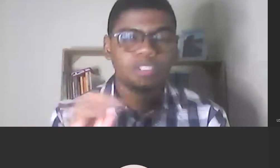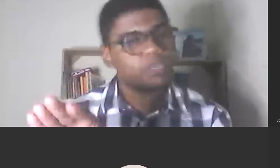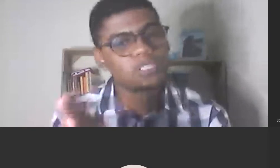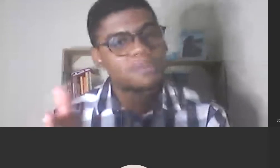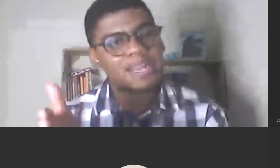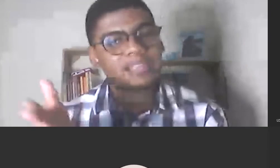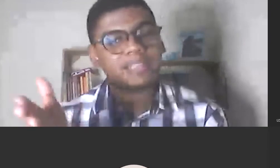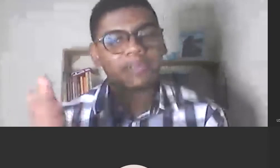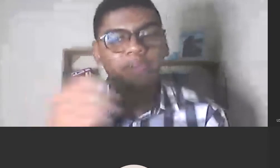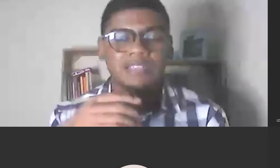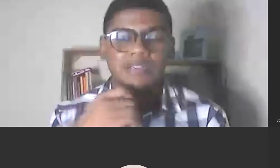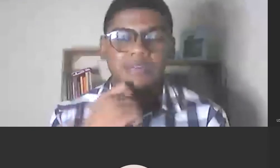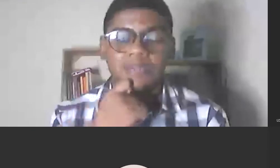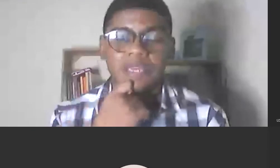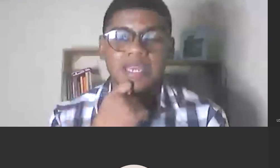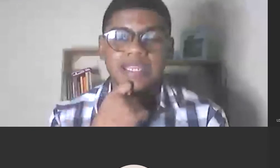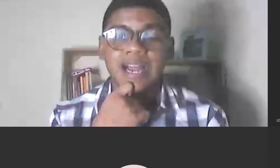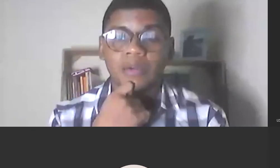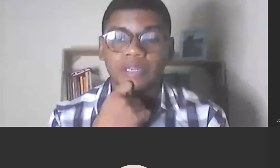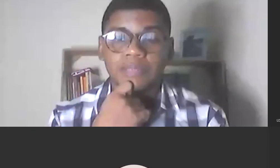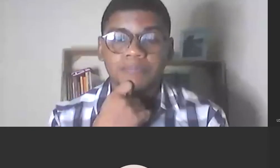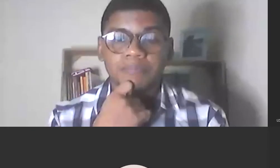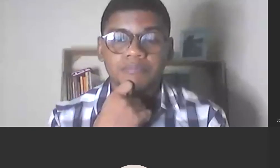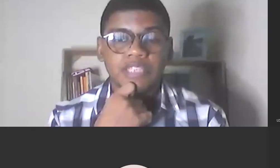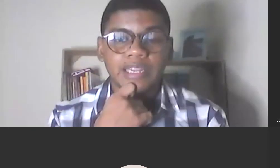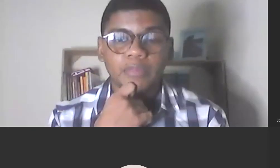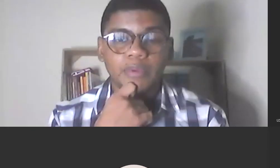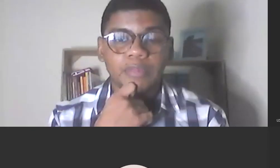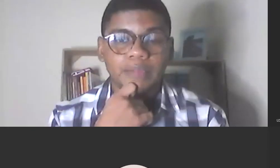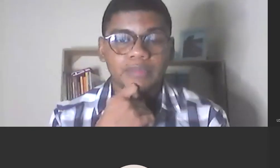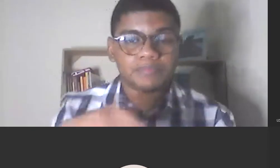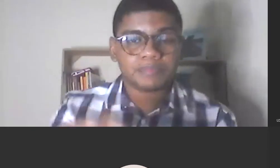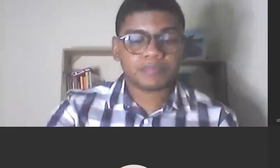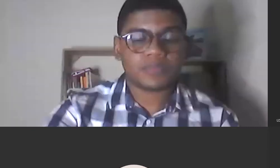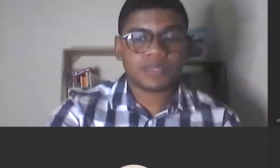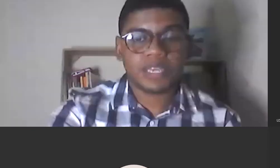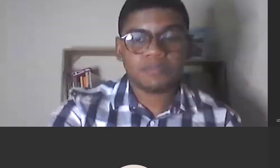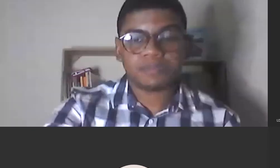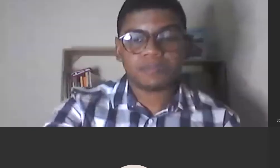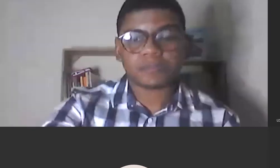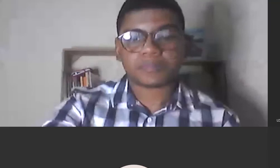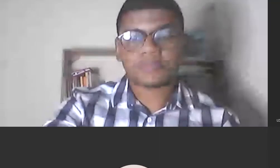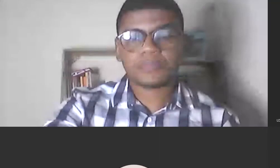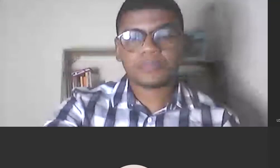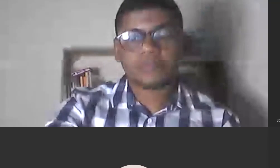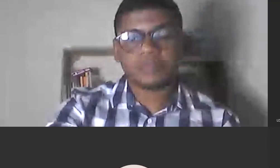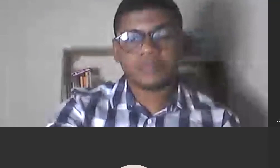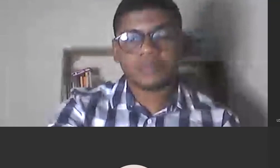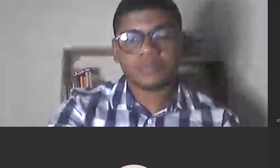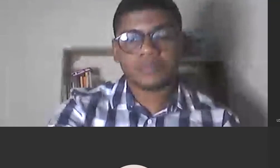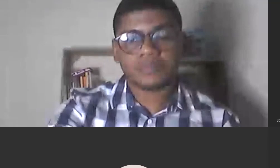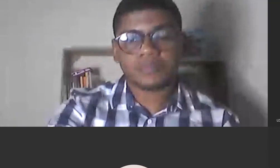bom? Ou a gente pode trabalhar também com a gravação da aula, sem nenhum problema, ok?